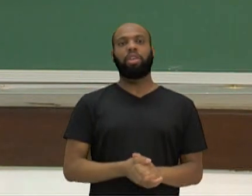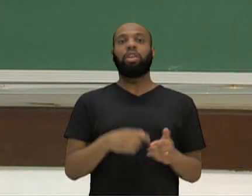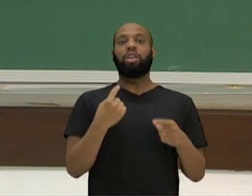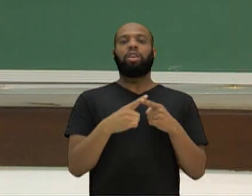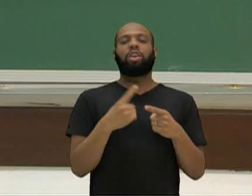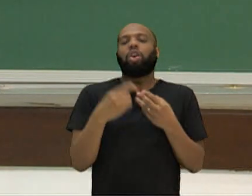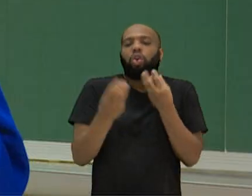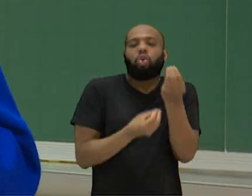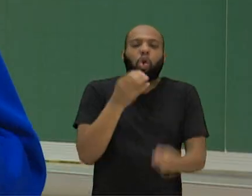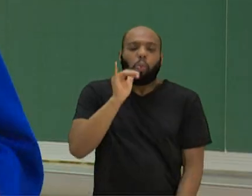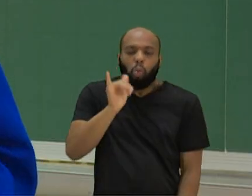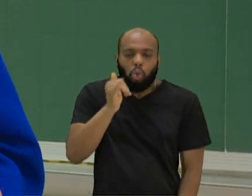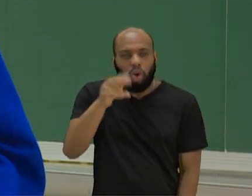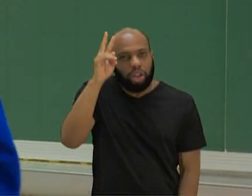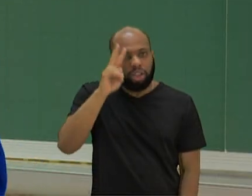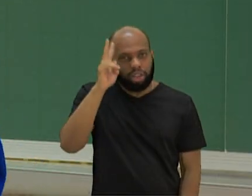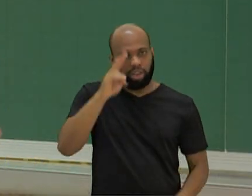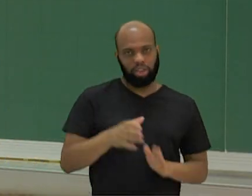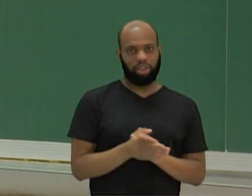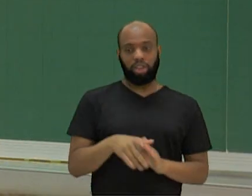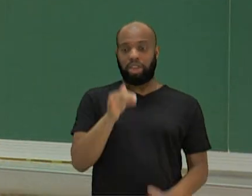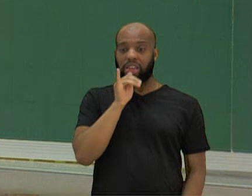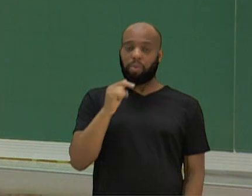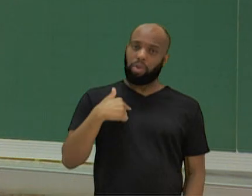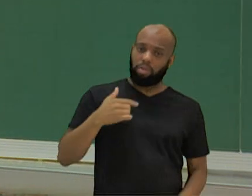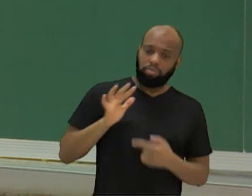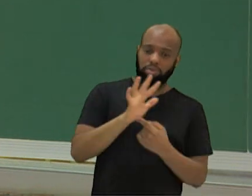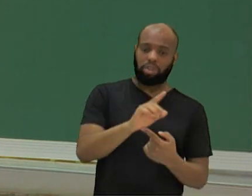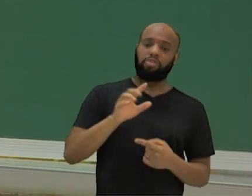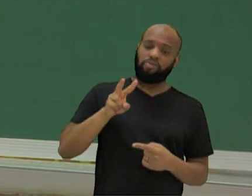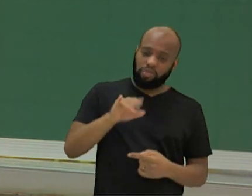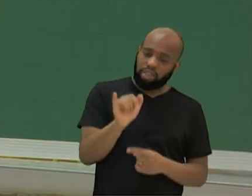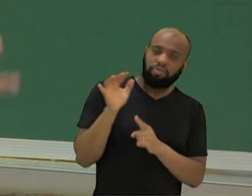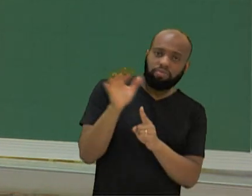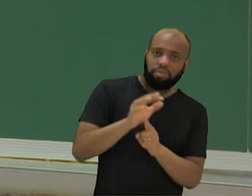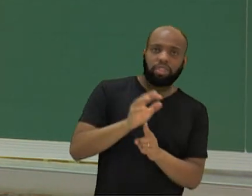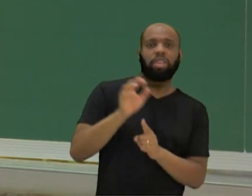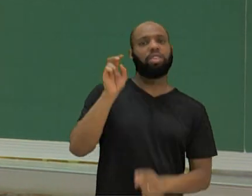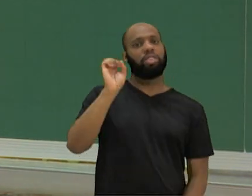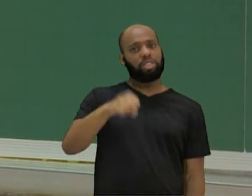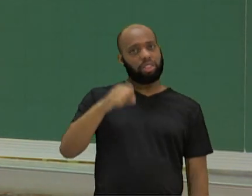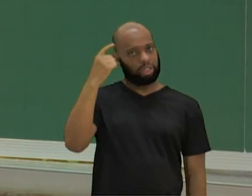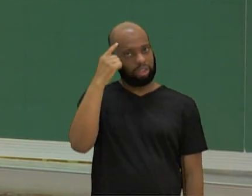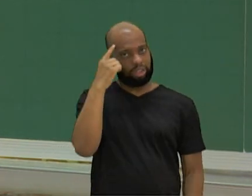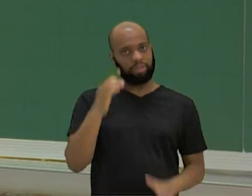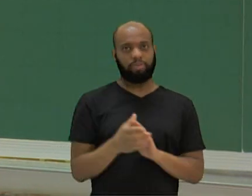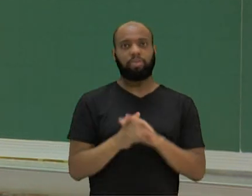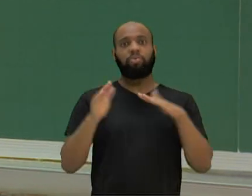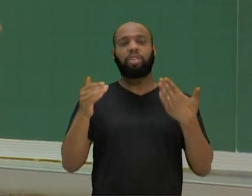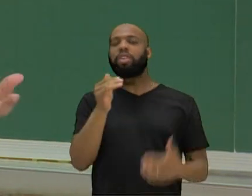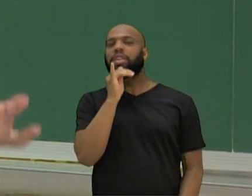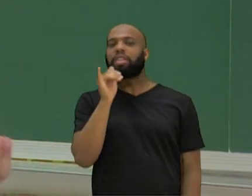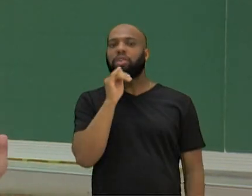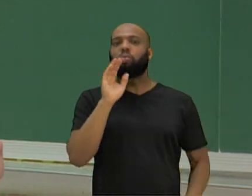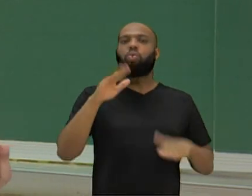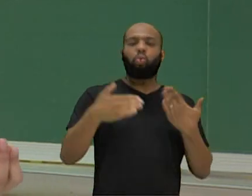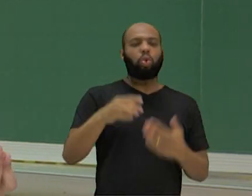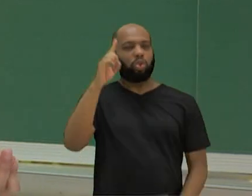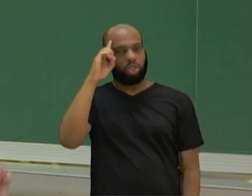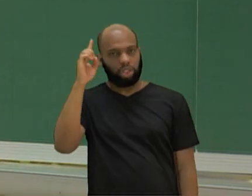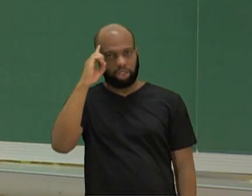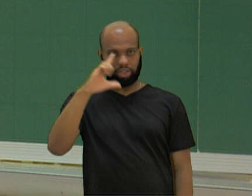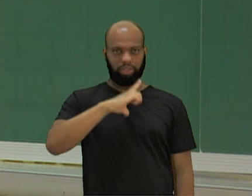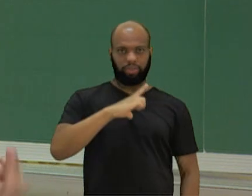Como é narrado os fatos, igual o exemplo que eu dei, vai influenciar, assim, o pensamento. Então, aqui quando diz que diante da rotina